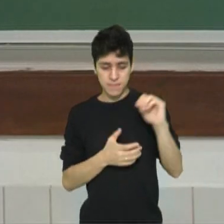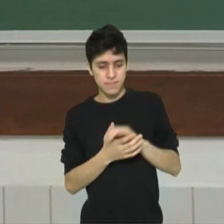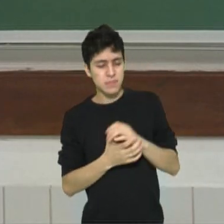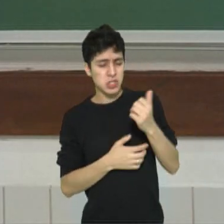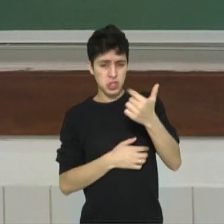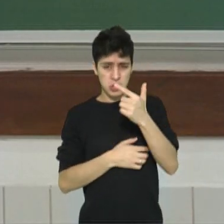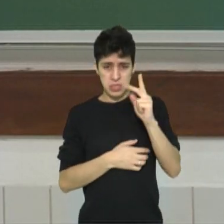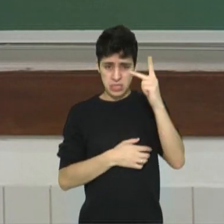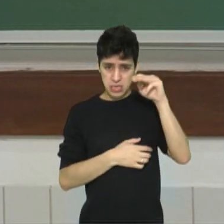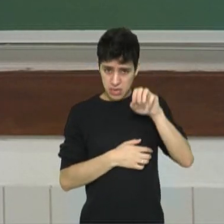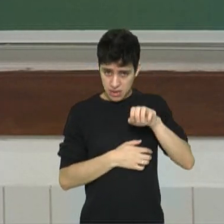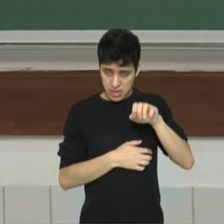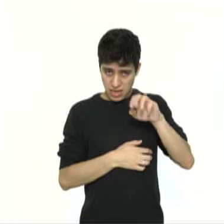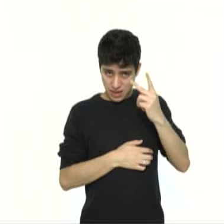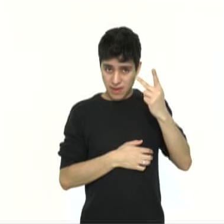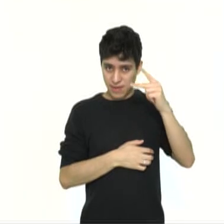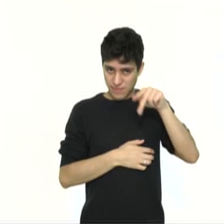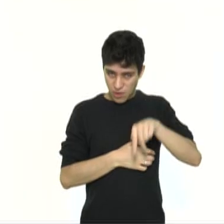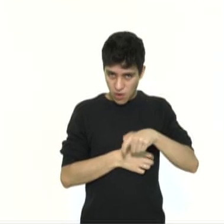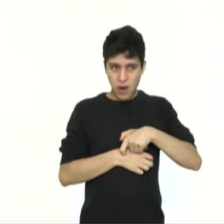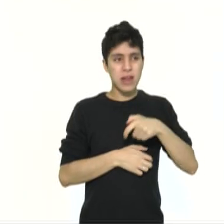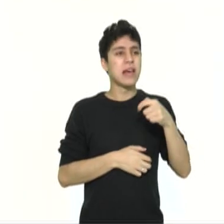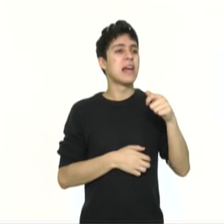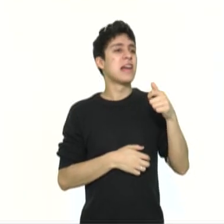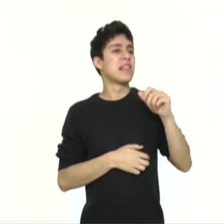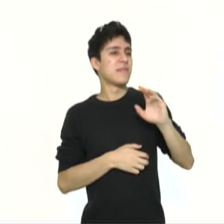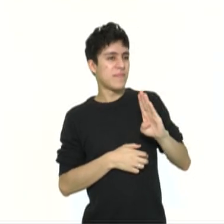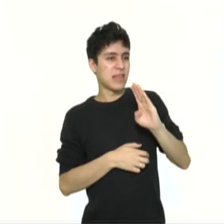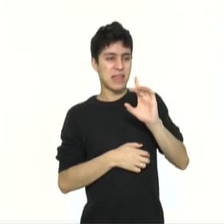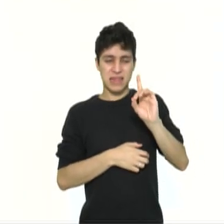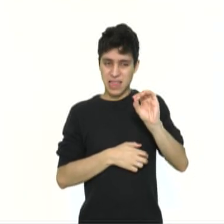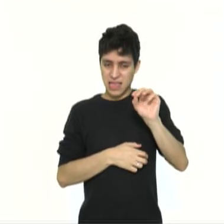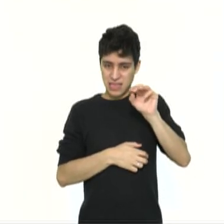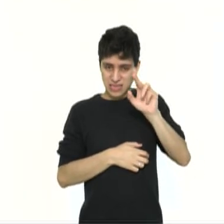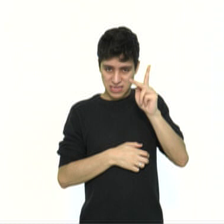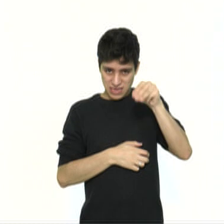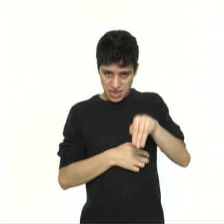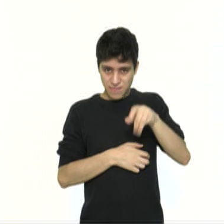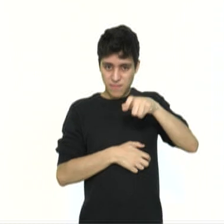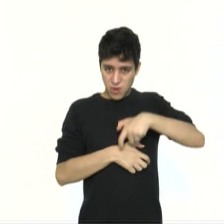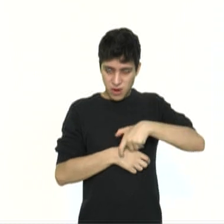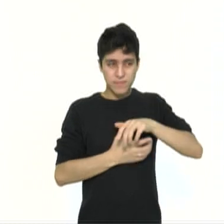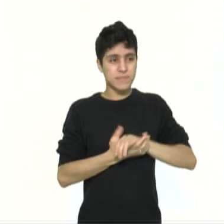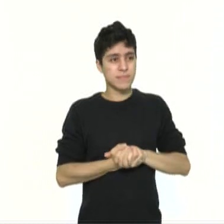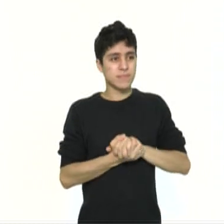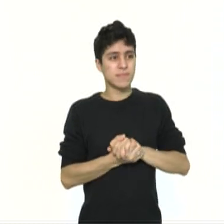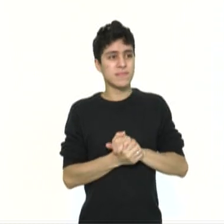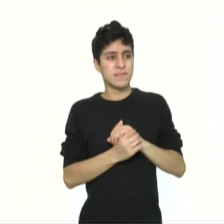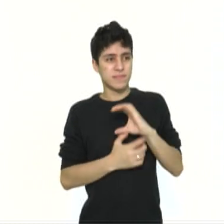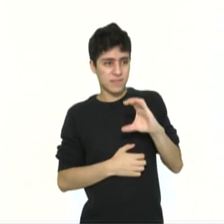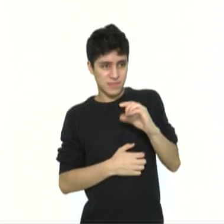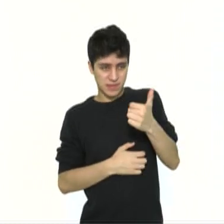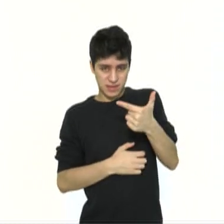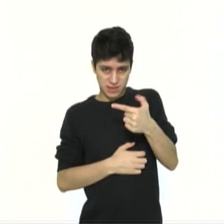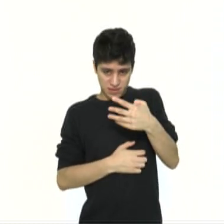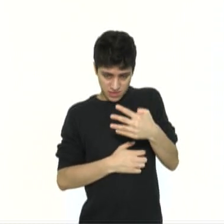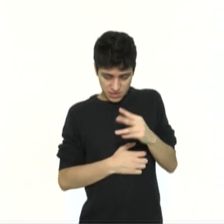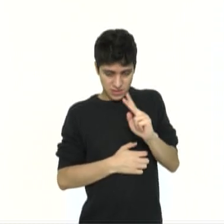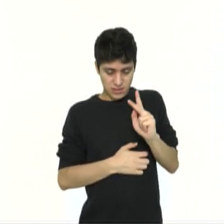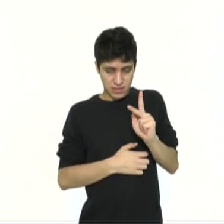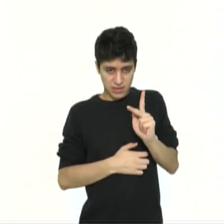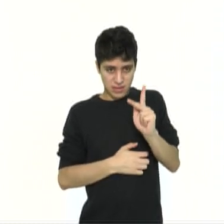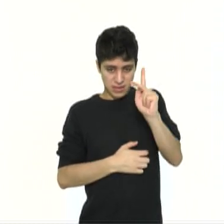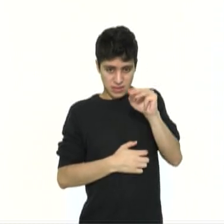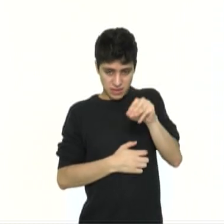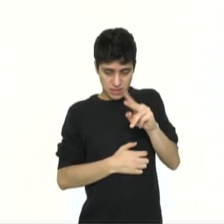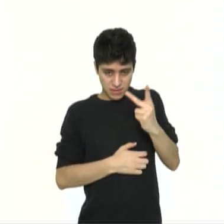12 km por hora. Na opção B, 10 km por hora. A opção C, 24 km